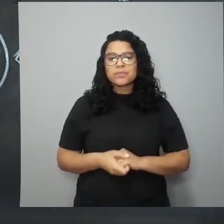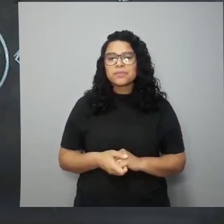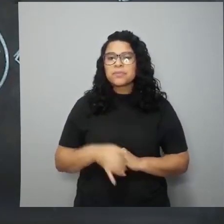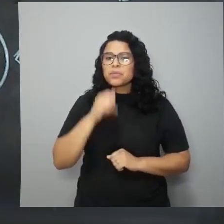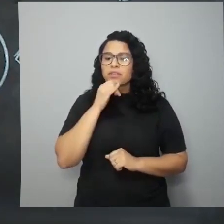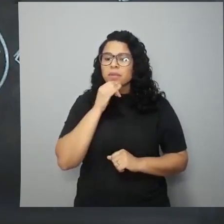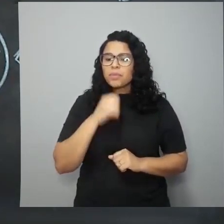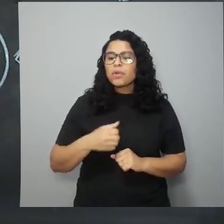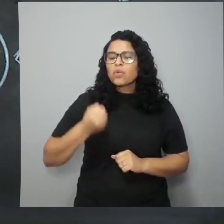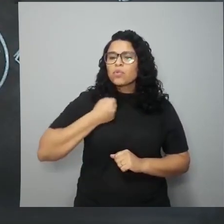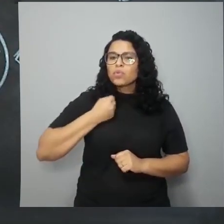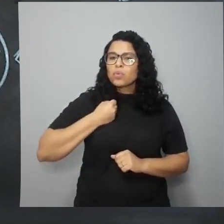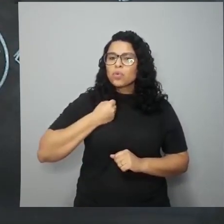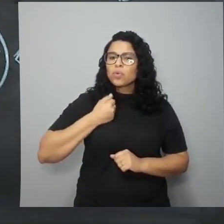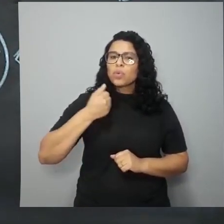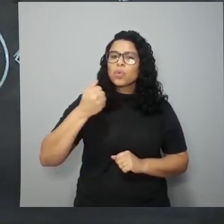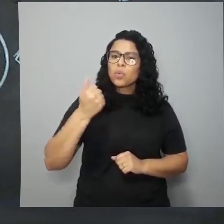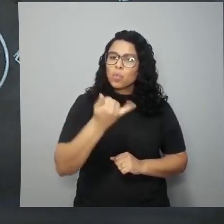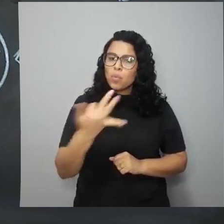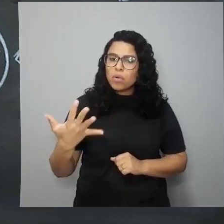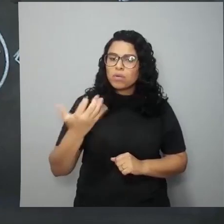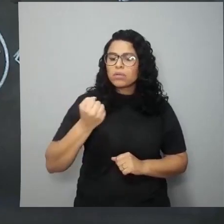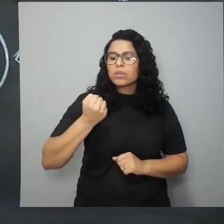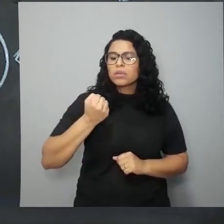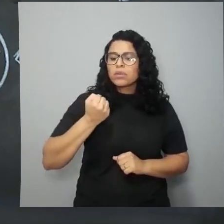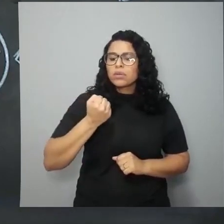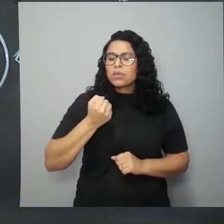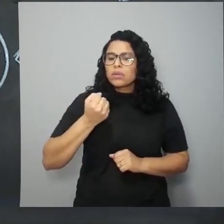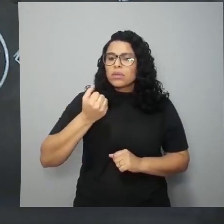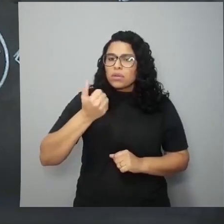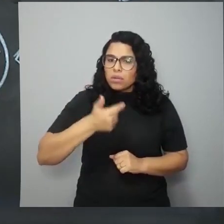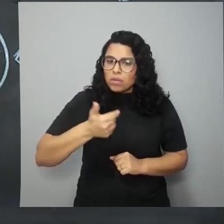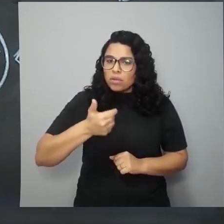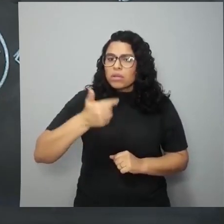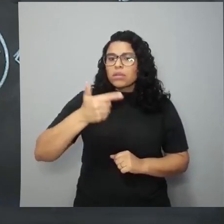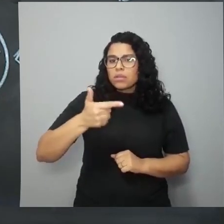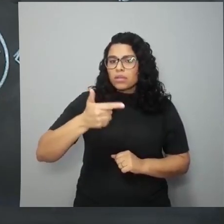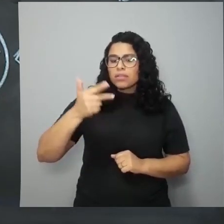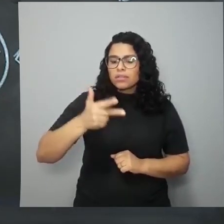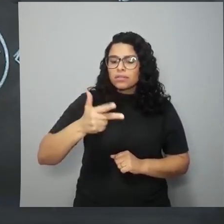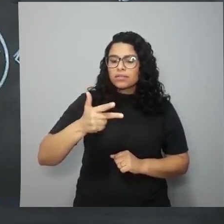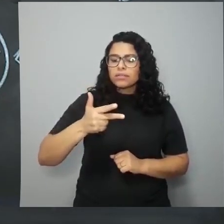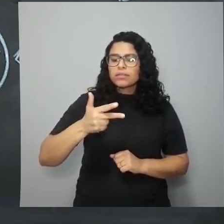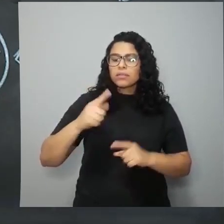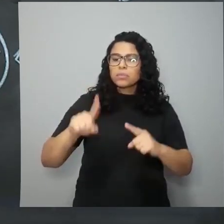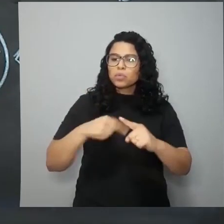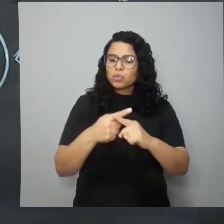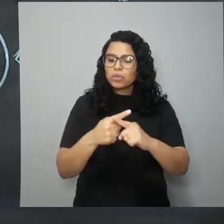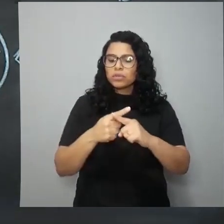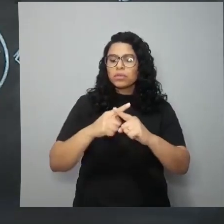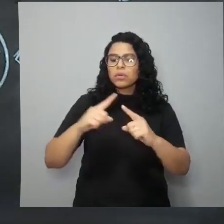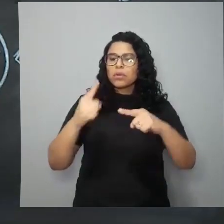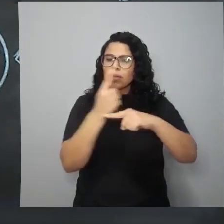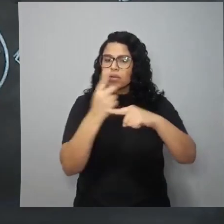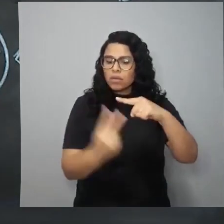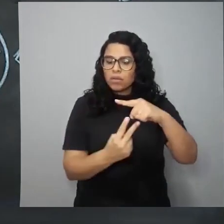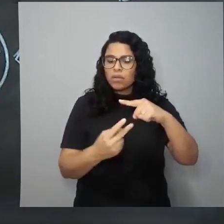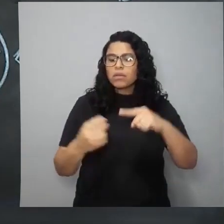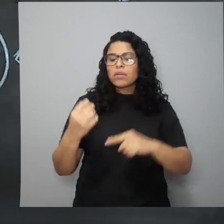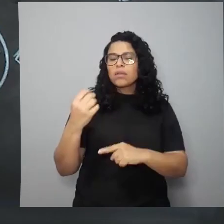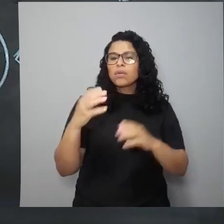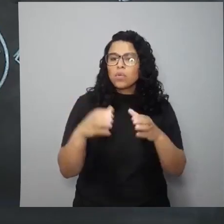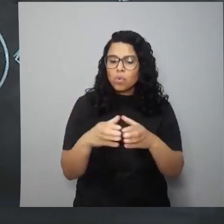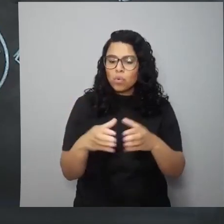grandes 5 grupos: cardinal, ordinal, multiplicativo, fracionário e coletivo. Não confunde e lembrem que o ambos